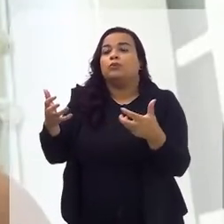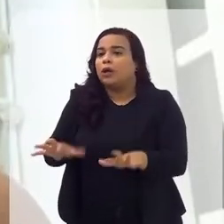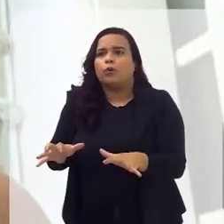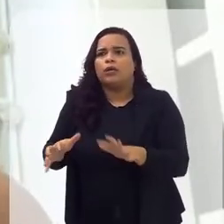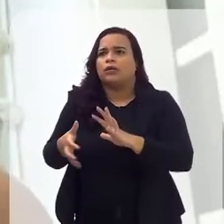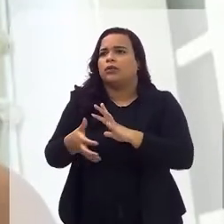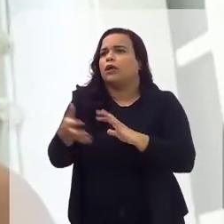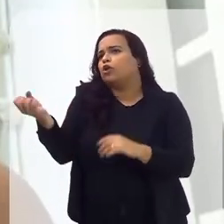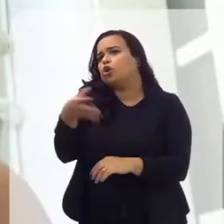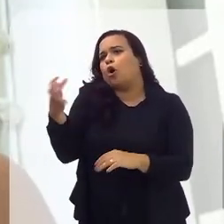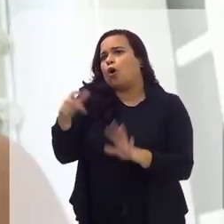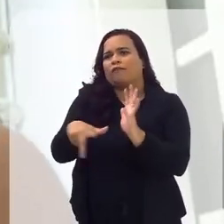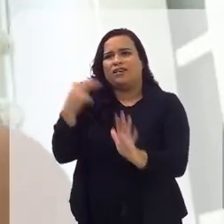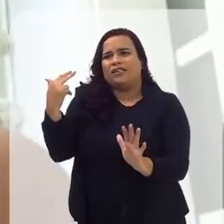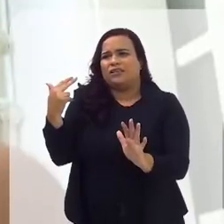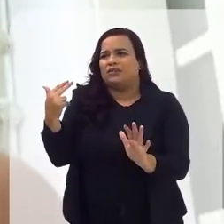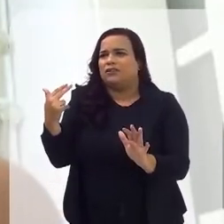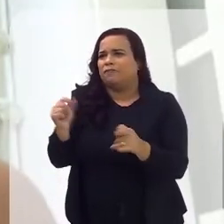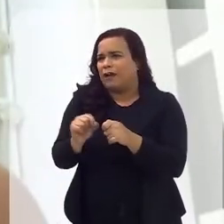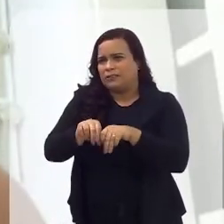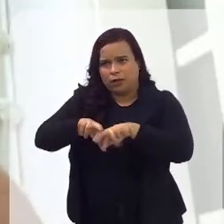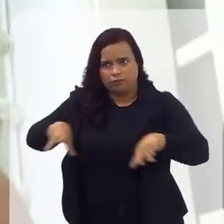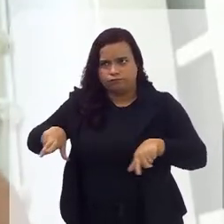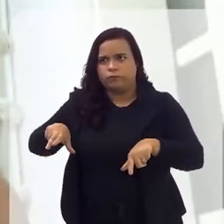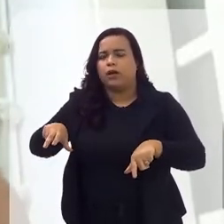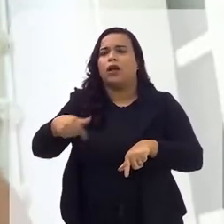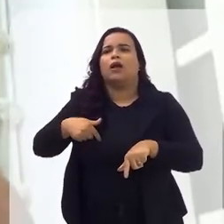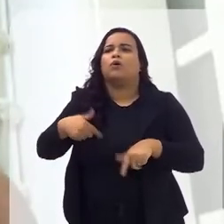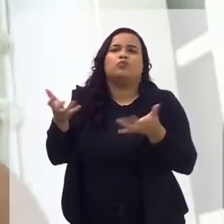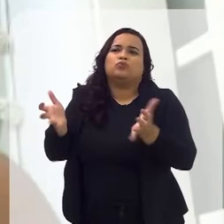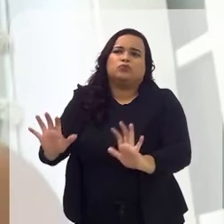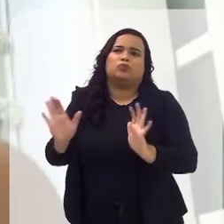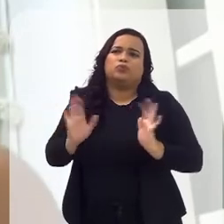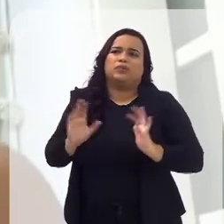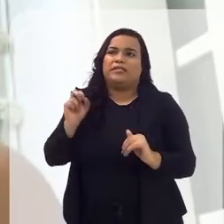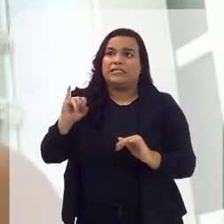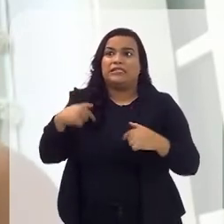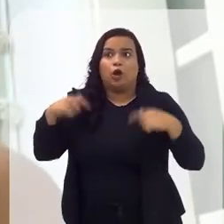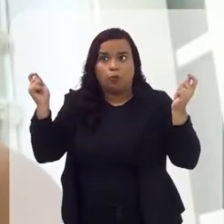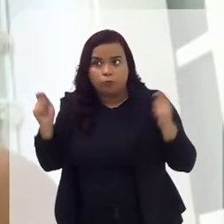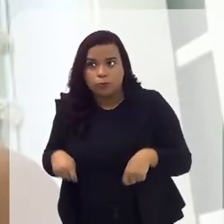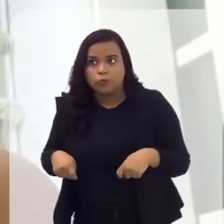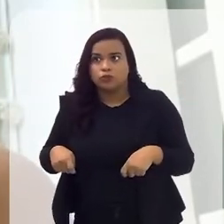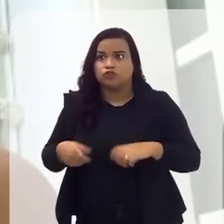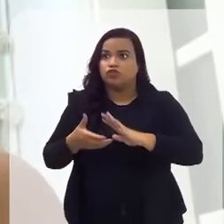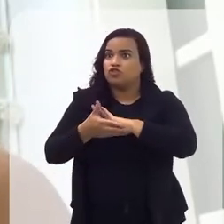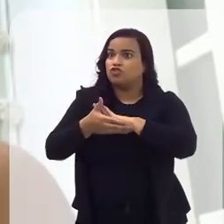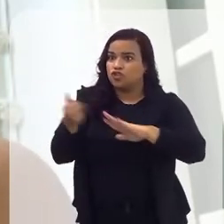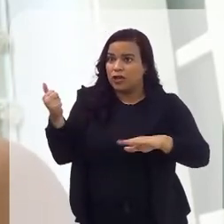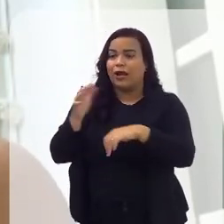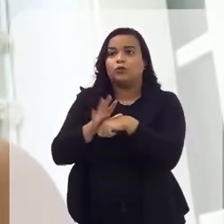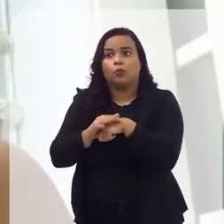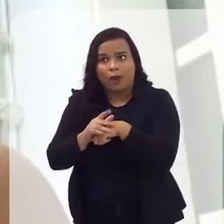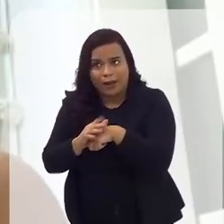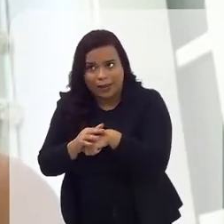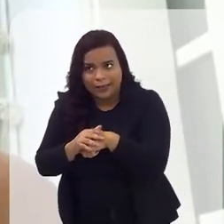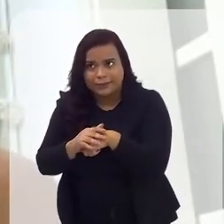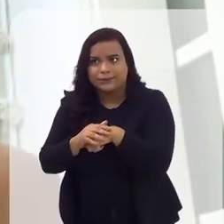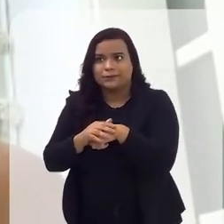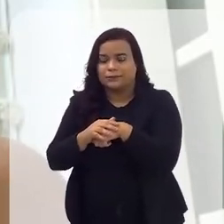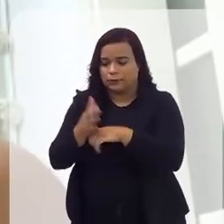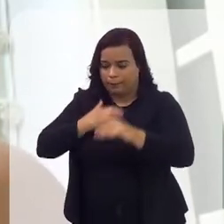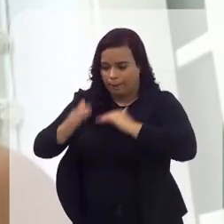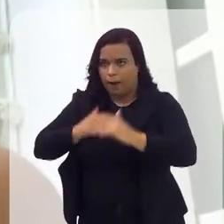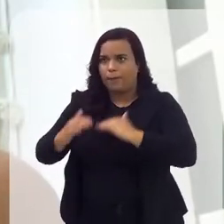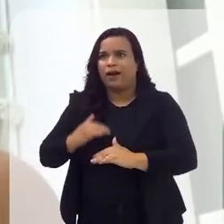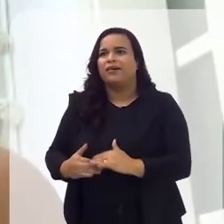nova cirurgia. Eu achava que já não cabia mais para mim por outras razões. E se eu pudesse, ainda por cima, né, eliminar a doença, quer dizer,